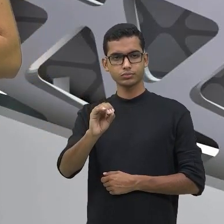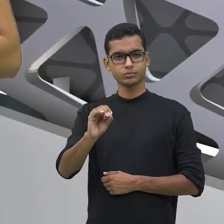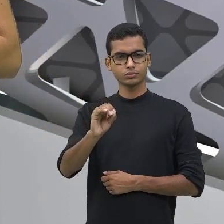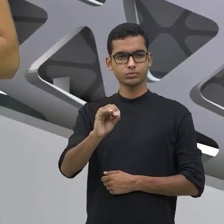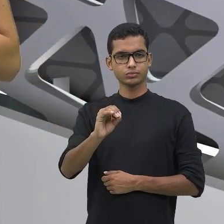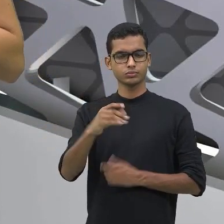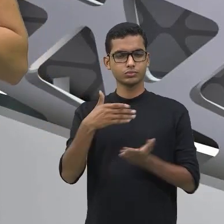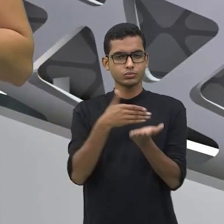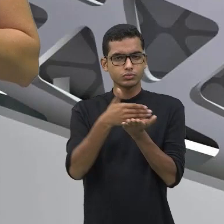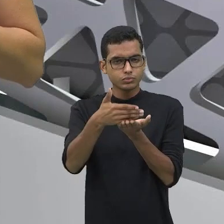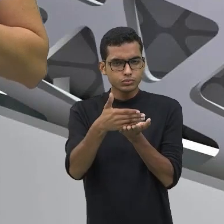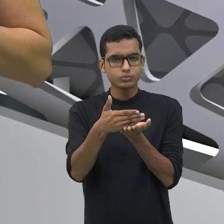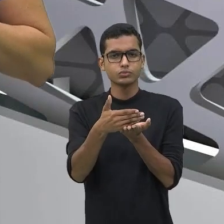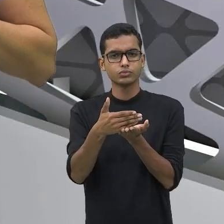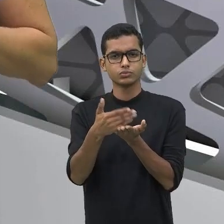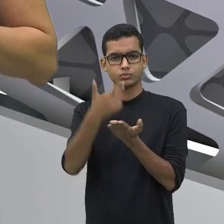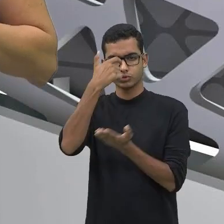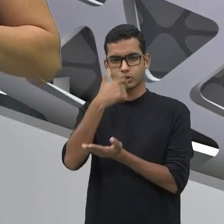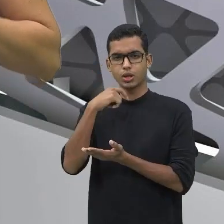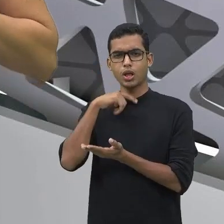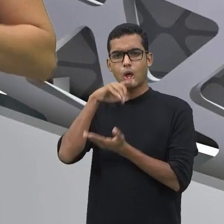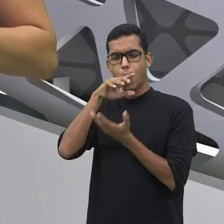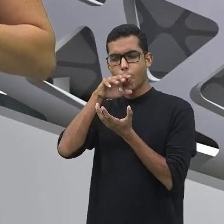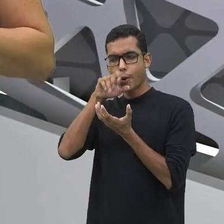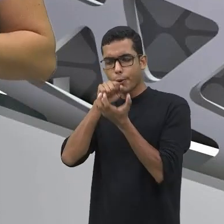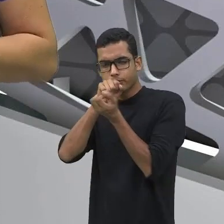na boca eu controlo os